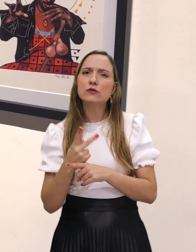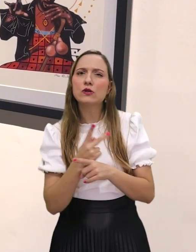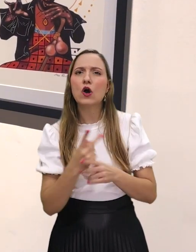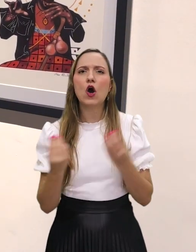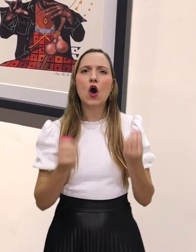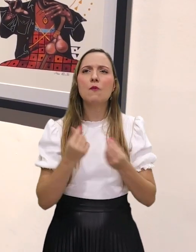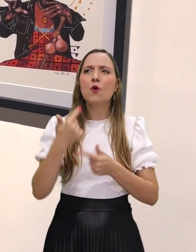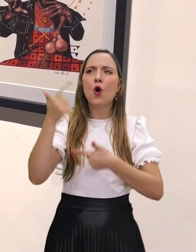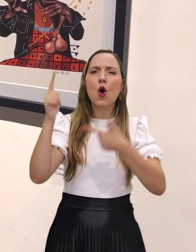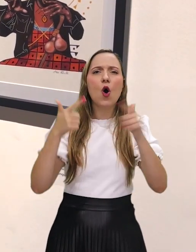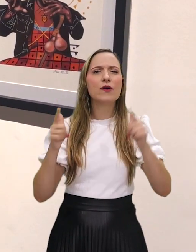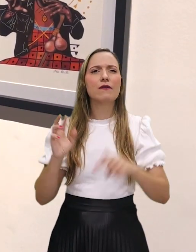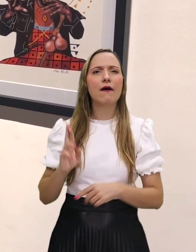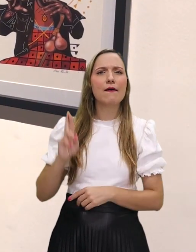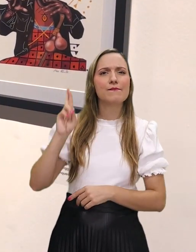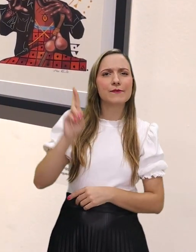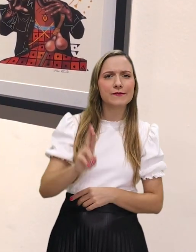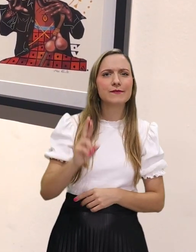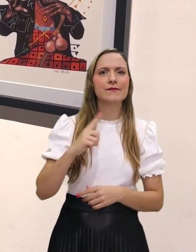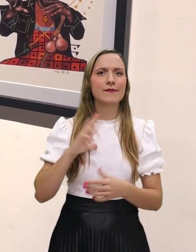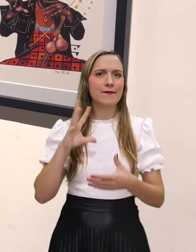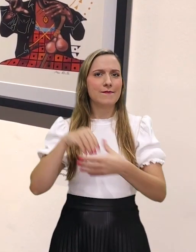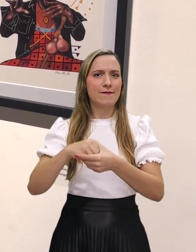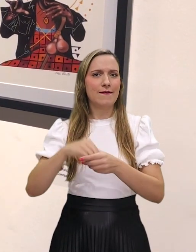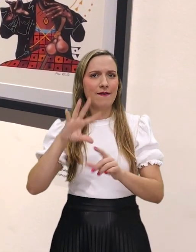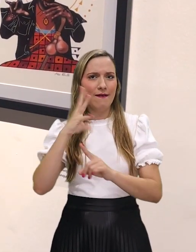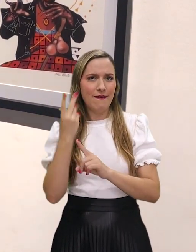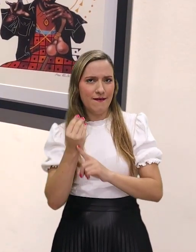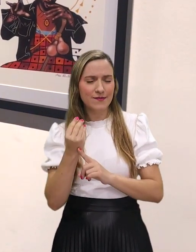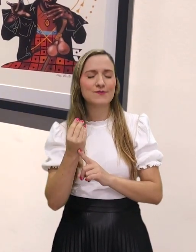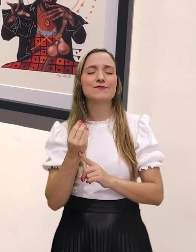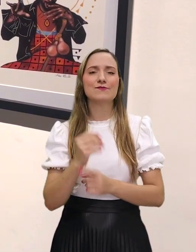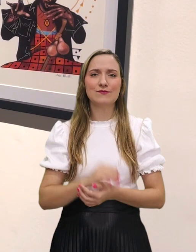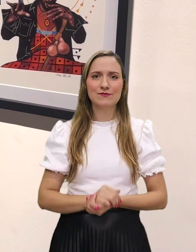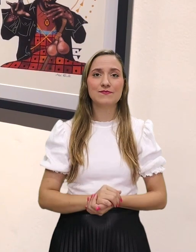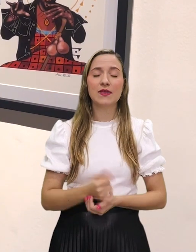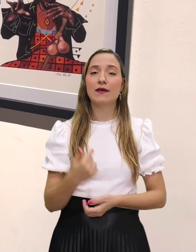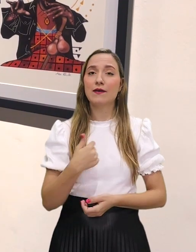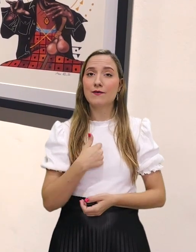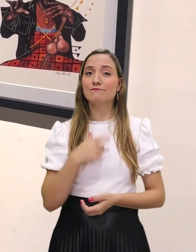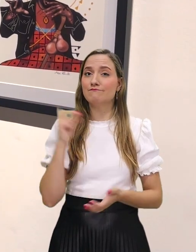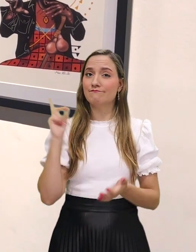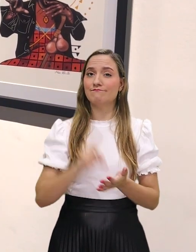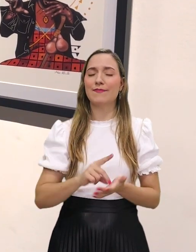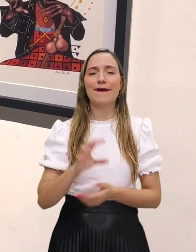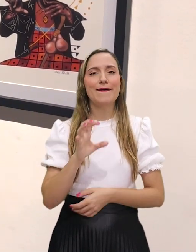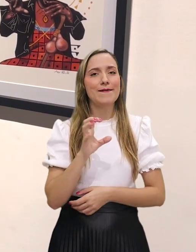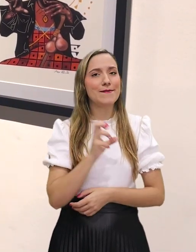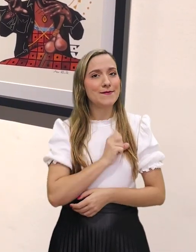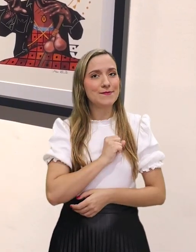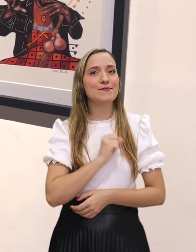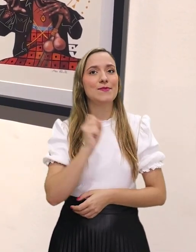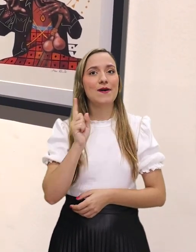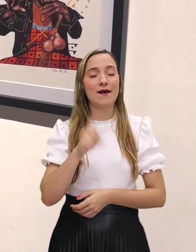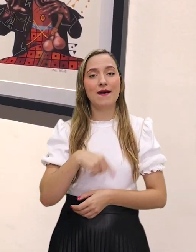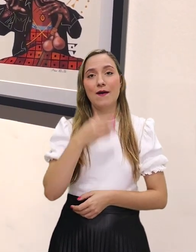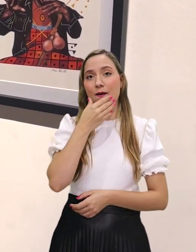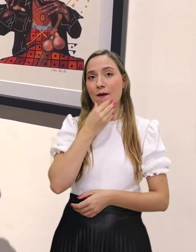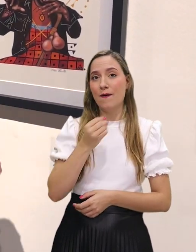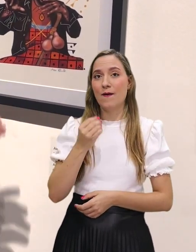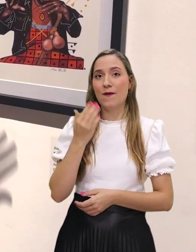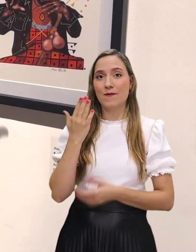na arte, e eu sou muito fã de um artista chamado Abdias do Nascimento.